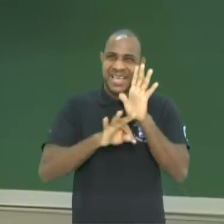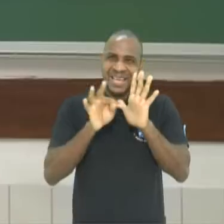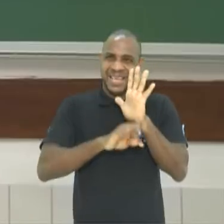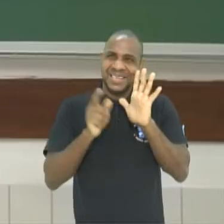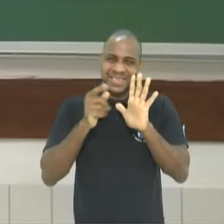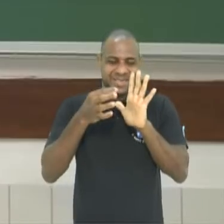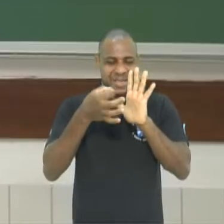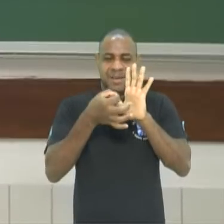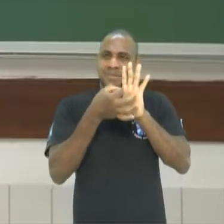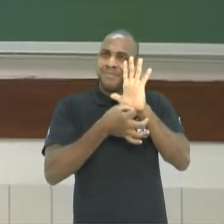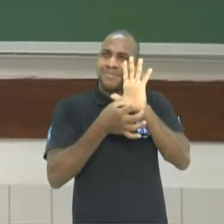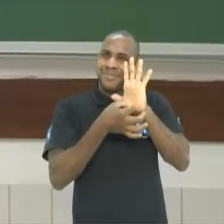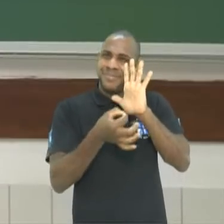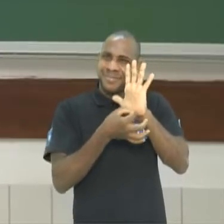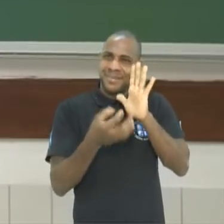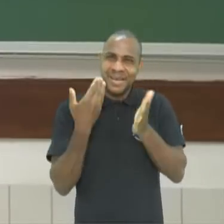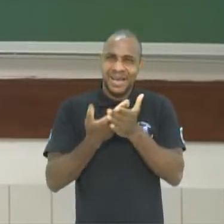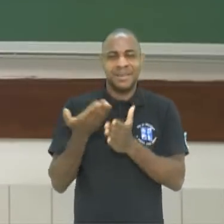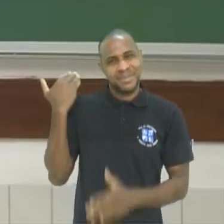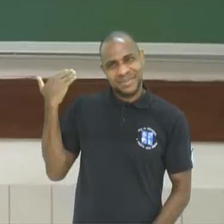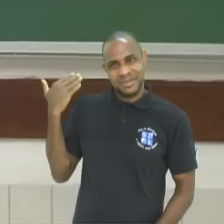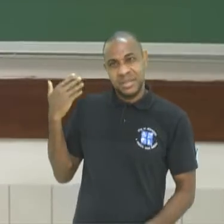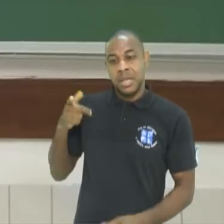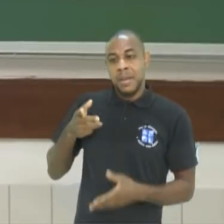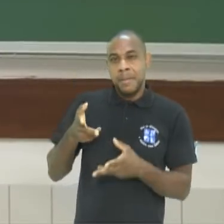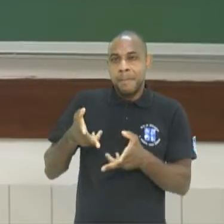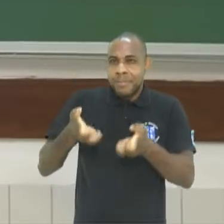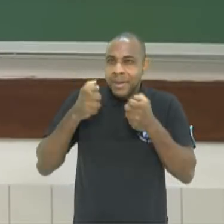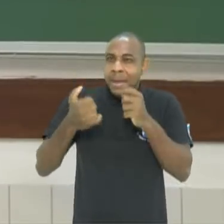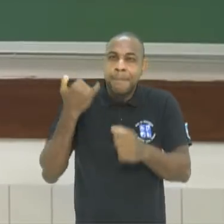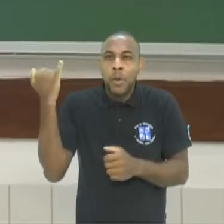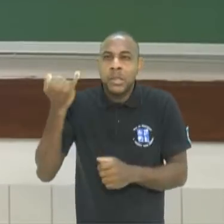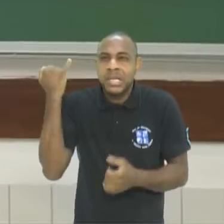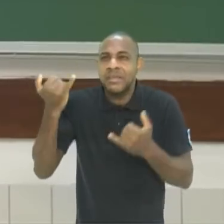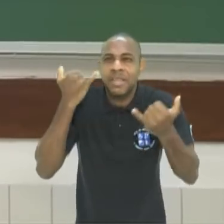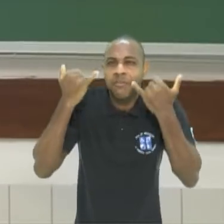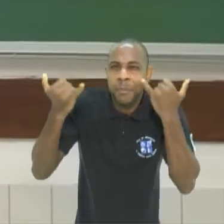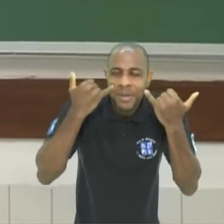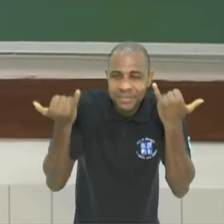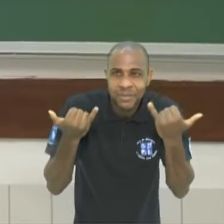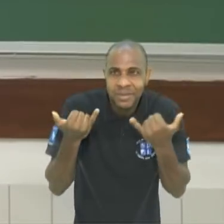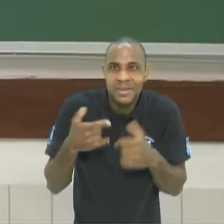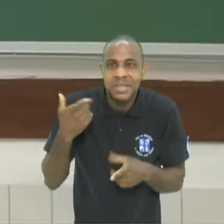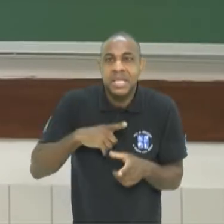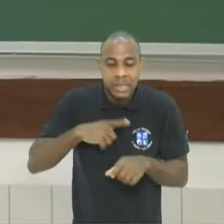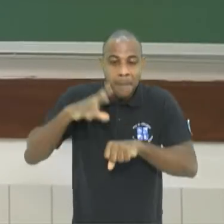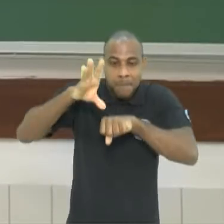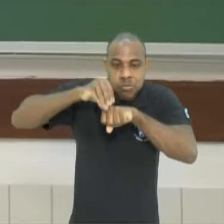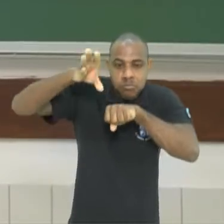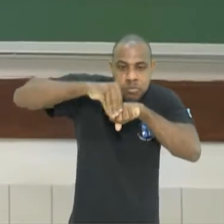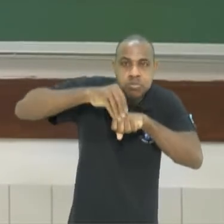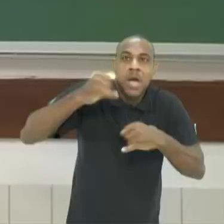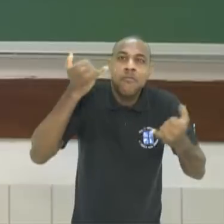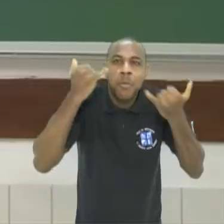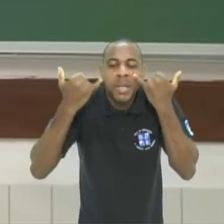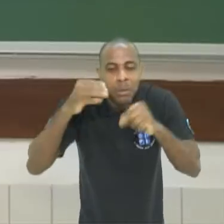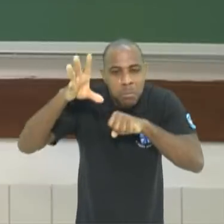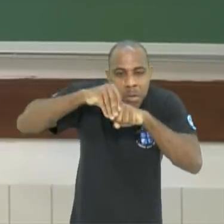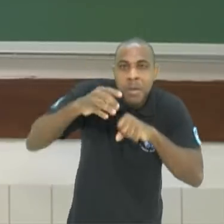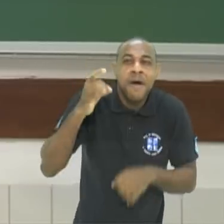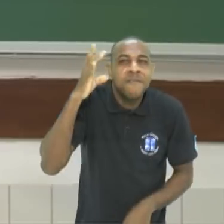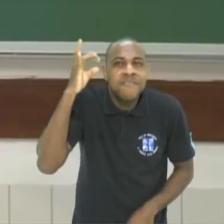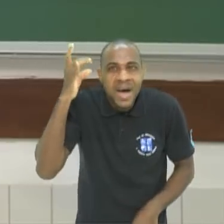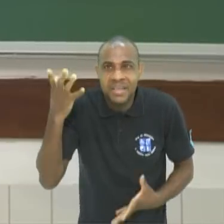ele trouxe a importância da informação? Então, quanto mais informações vocês tiverem, é mais fácil para